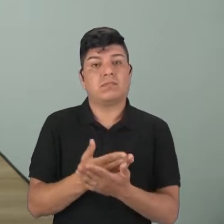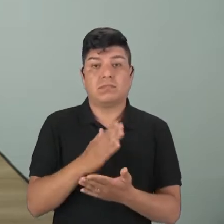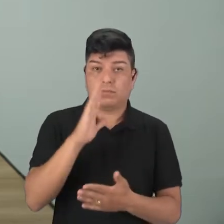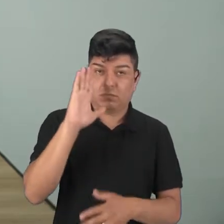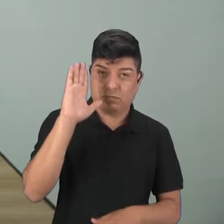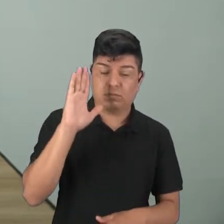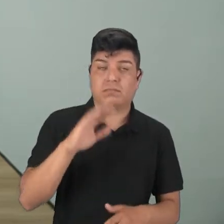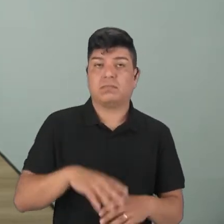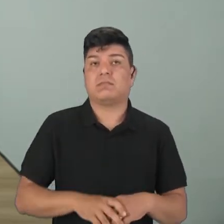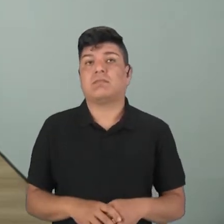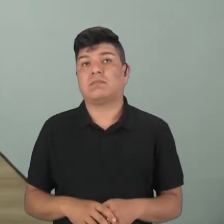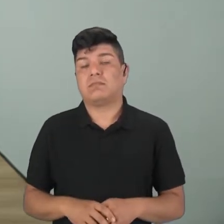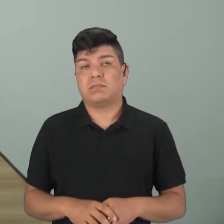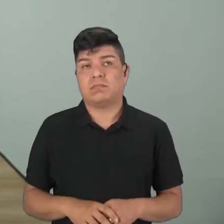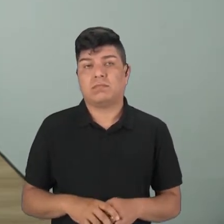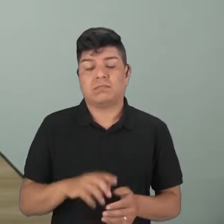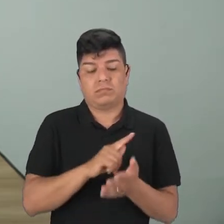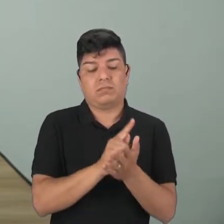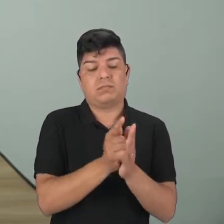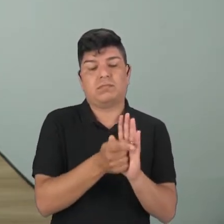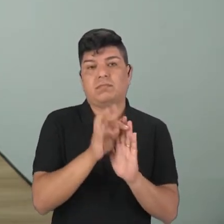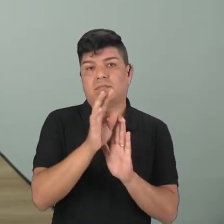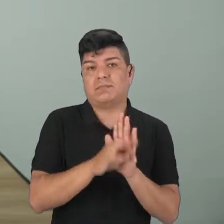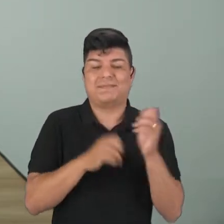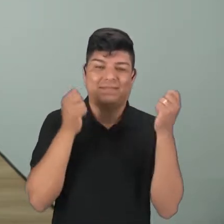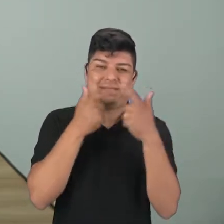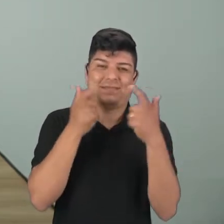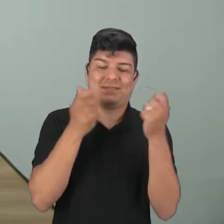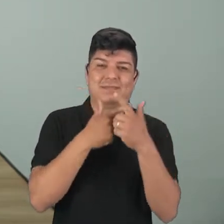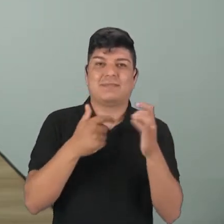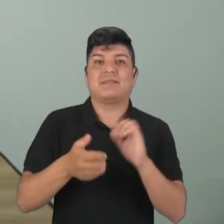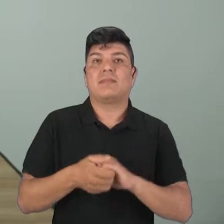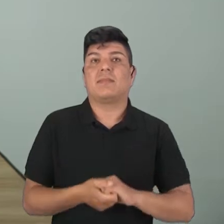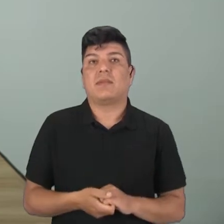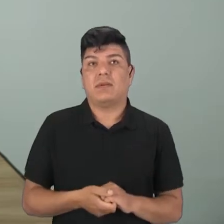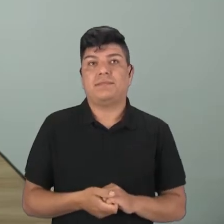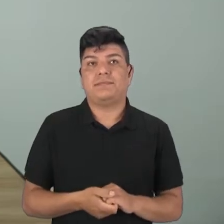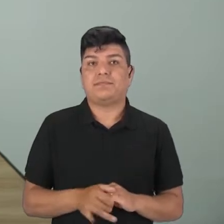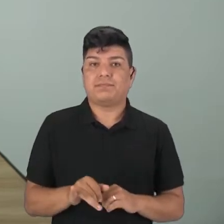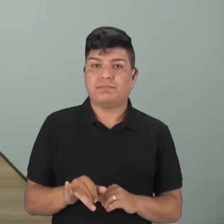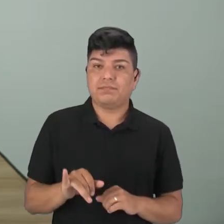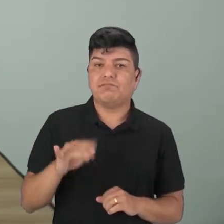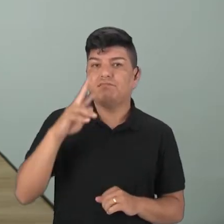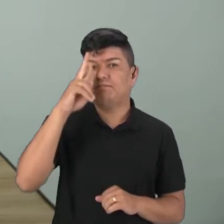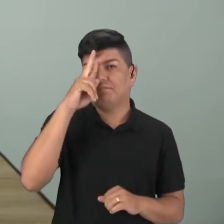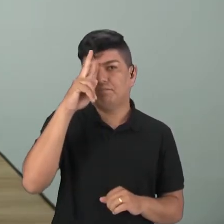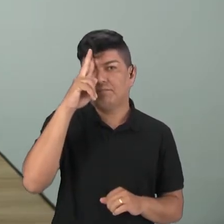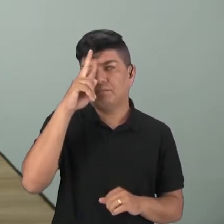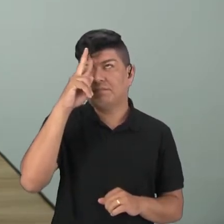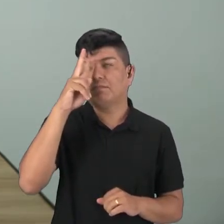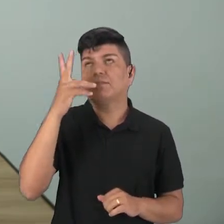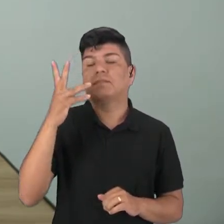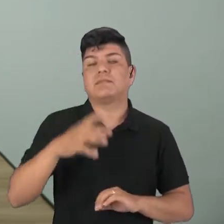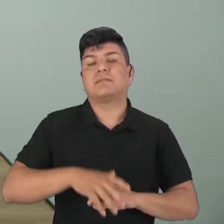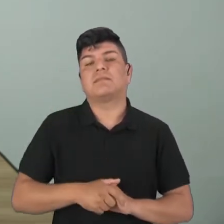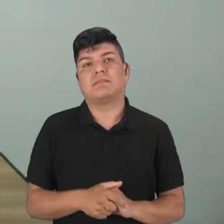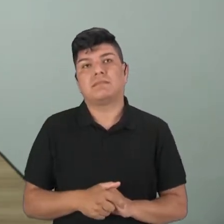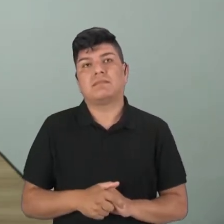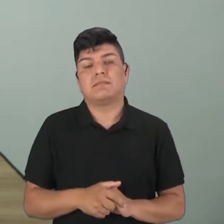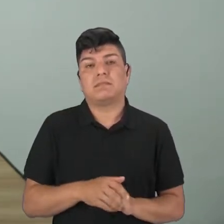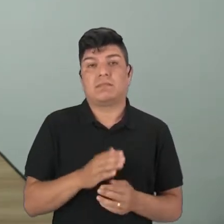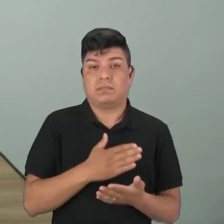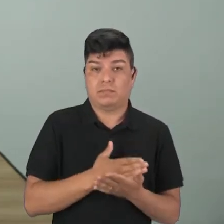sobre esse gênero textual tão divertido, E se vocês se recordam, lembram,